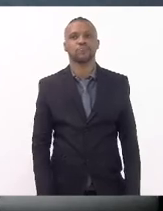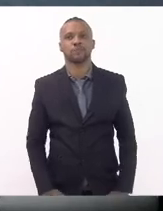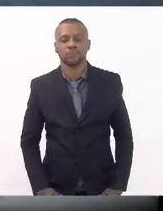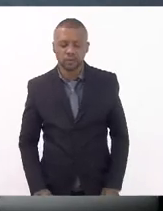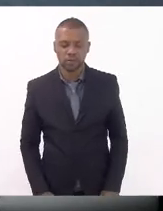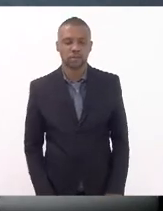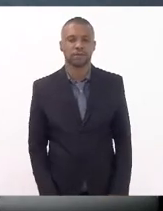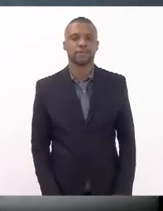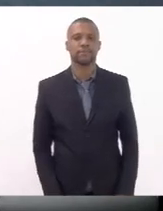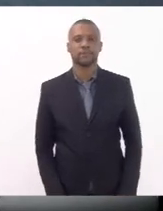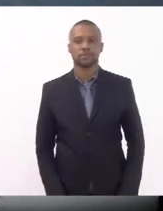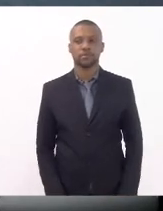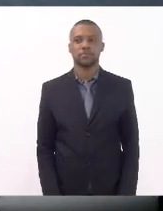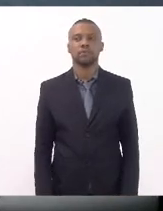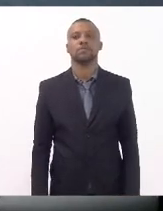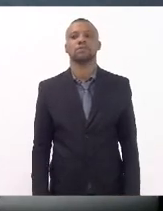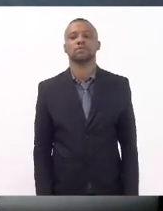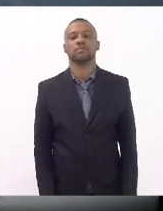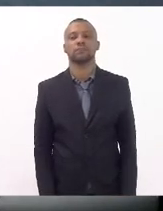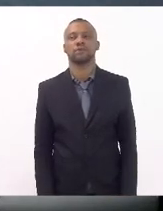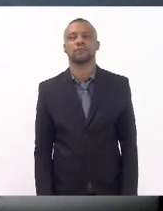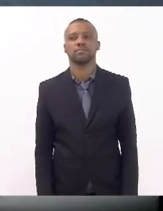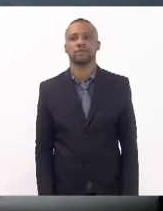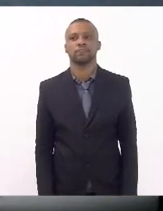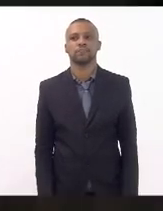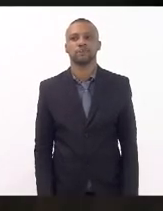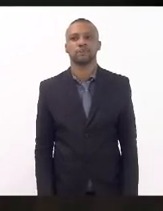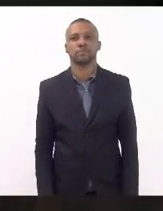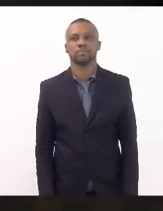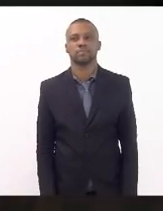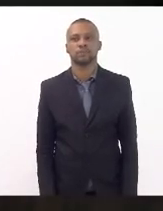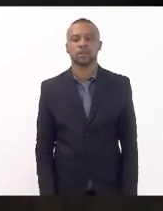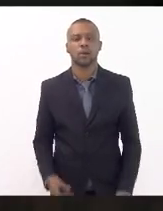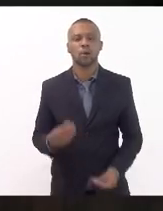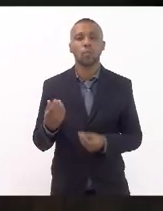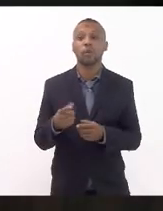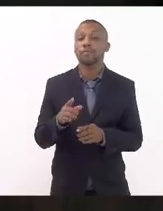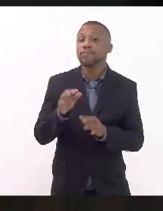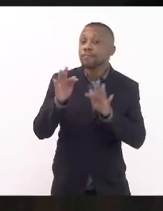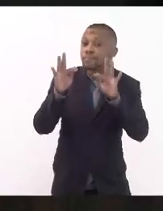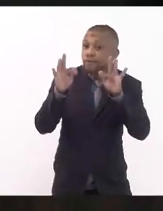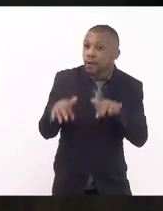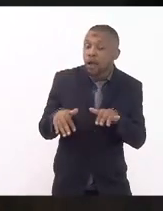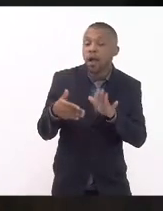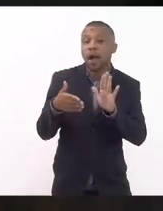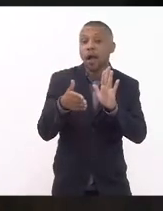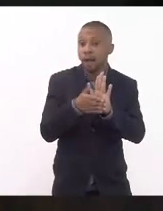Não, gente, eu tenho um juízo. Como é que eu vou encerrar a porta sem votar o projeto de Vossa Excelência?